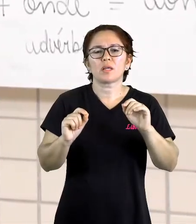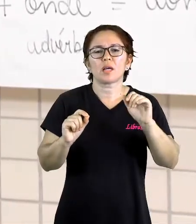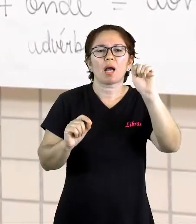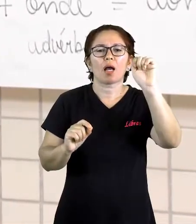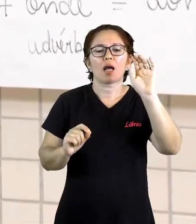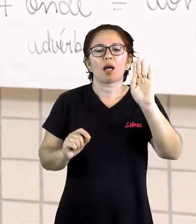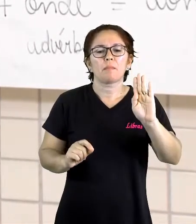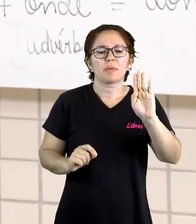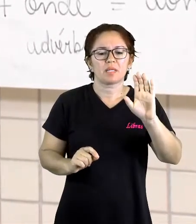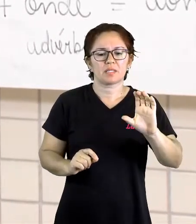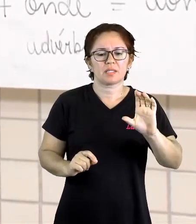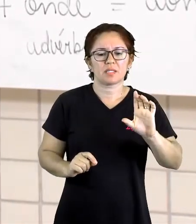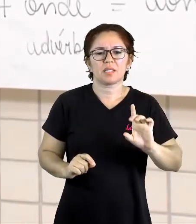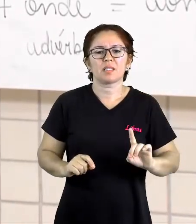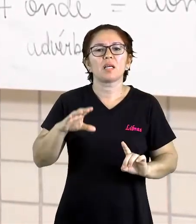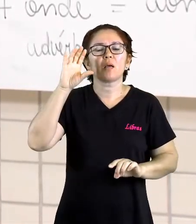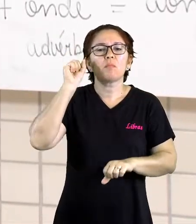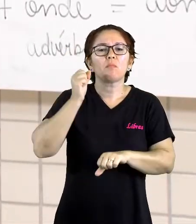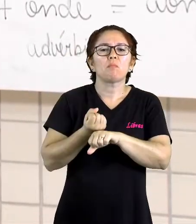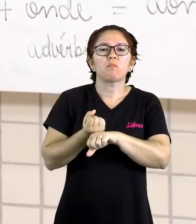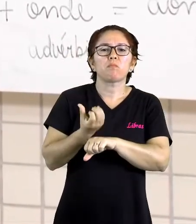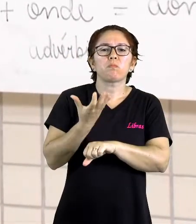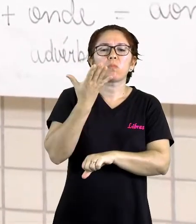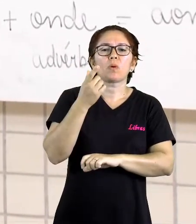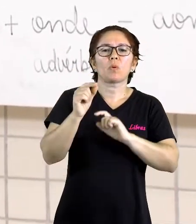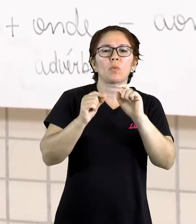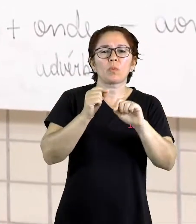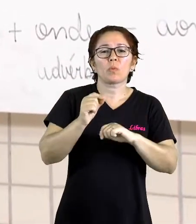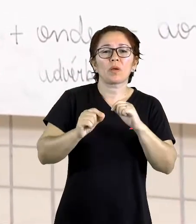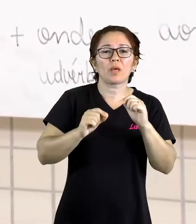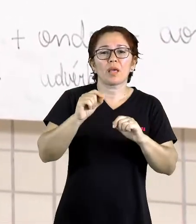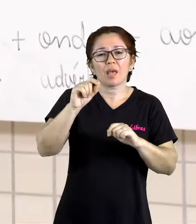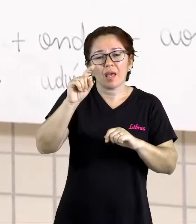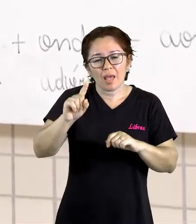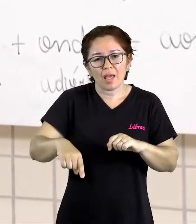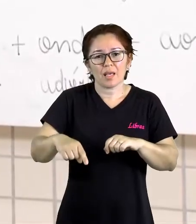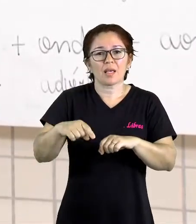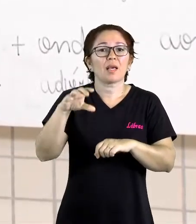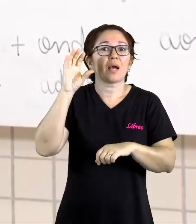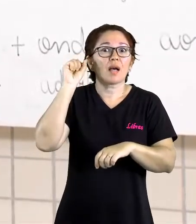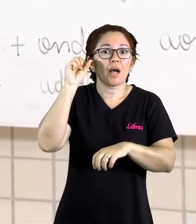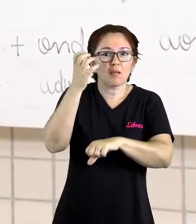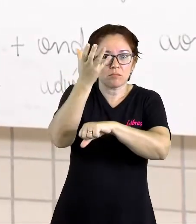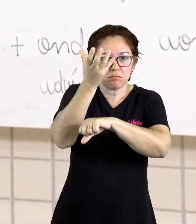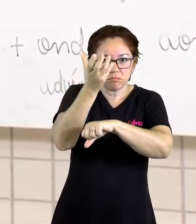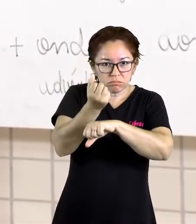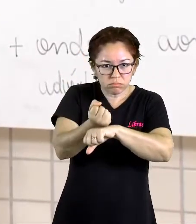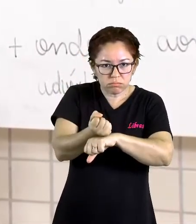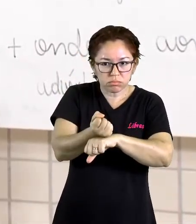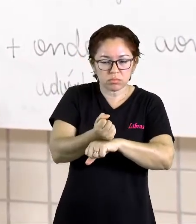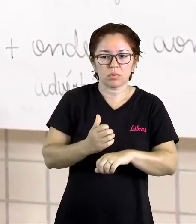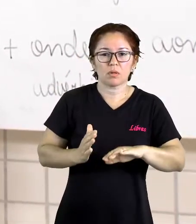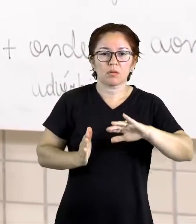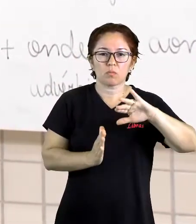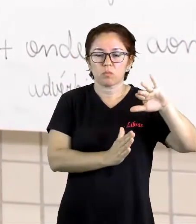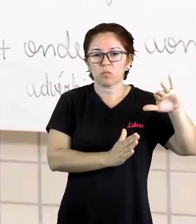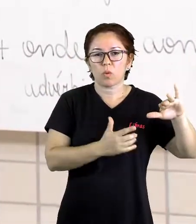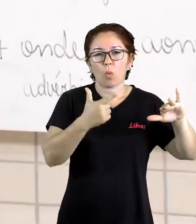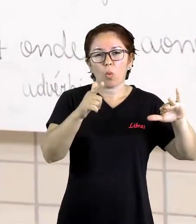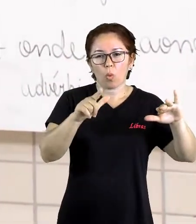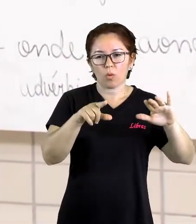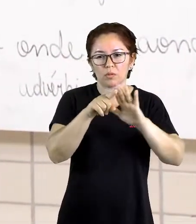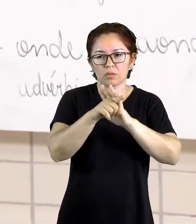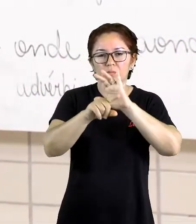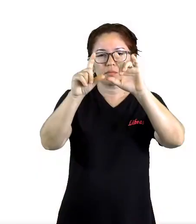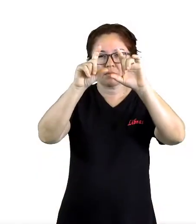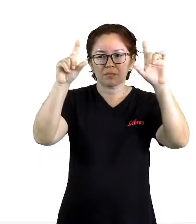arquivos de áudio. Um podcast é um arquivo de áudio. Em quais canais podemos ouvir um